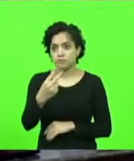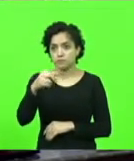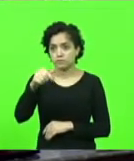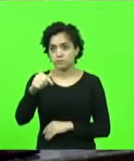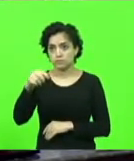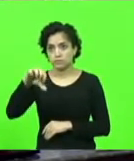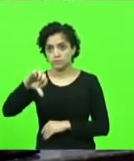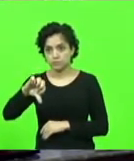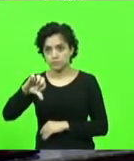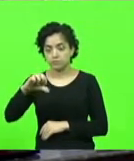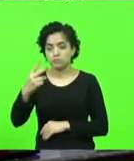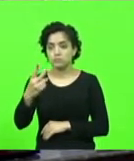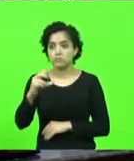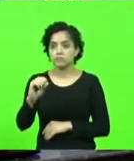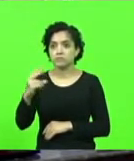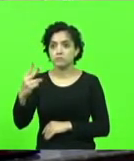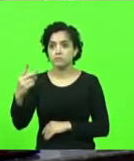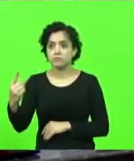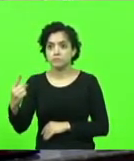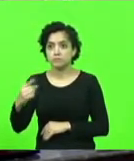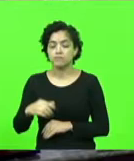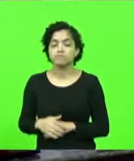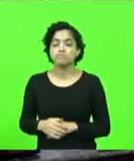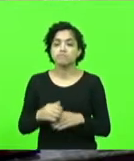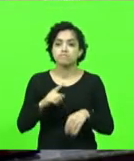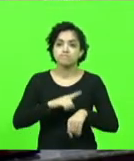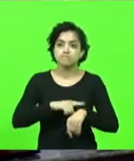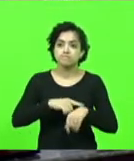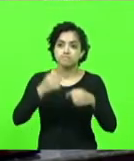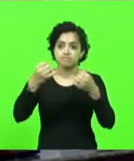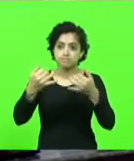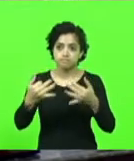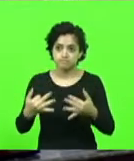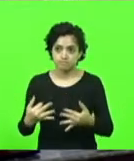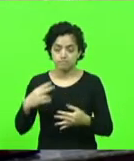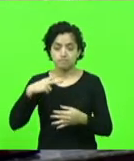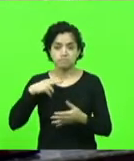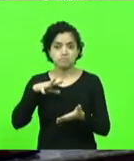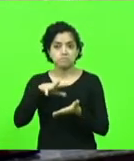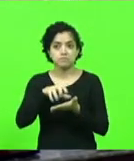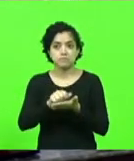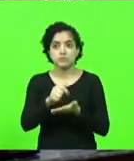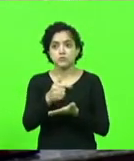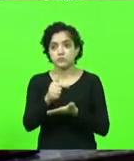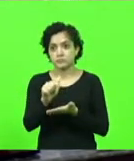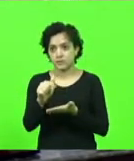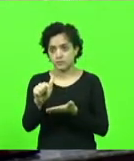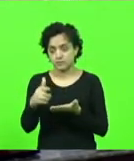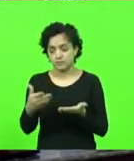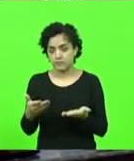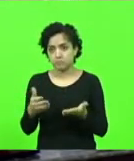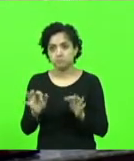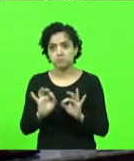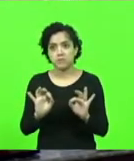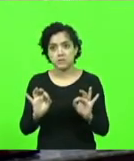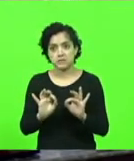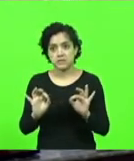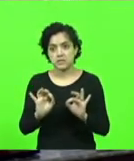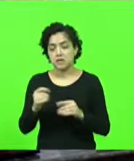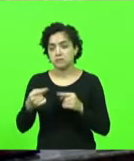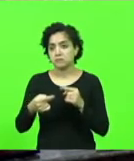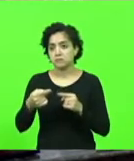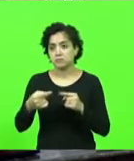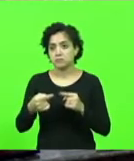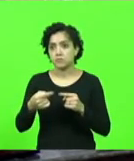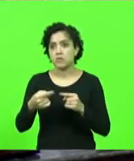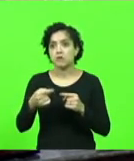2.279 2021 e explicações pessoais não vou vereadores inscritos não havendo mais nada a tratar